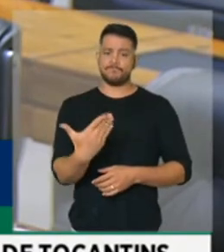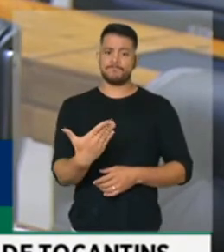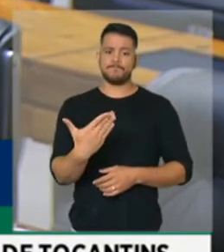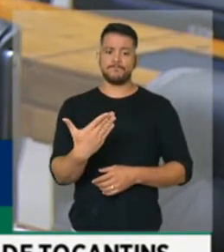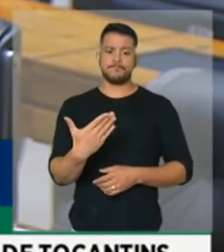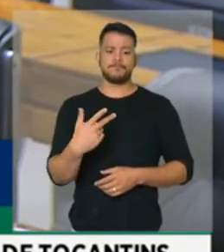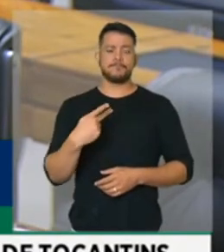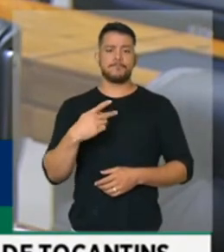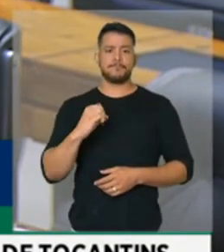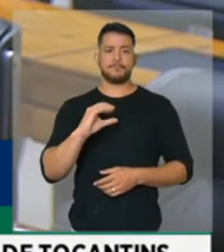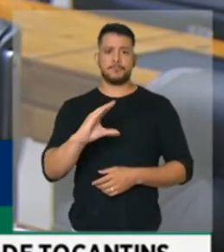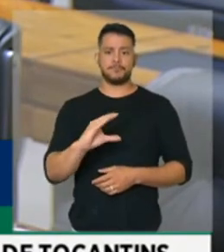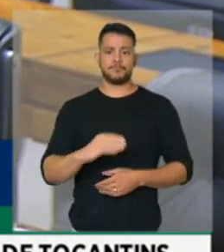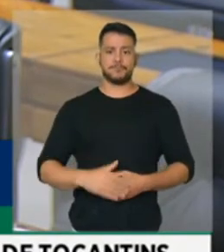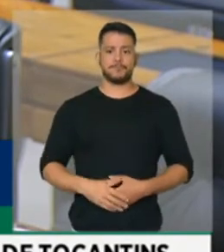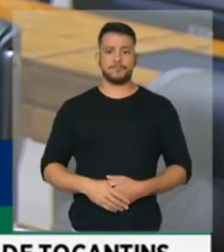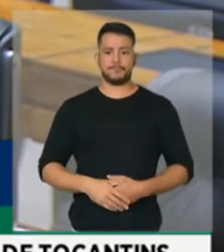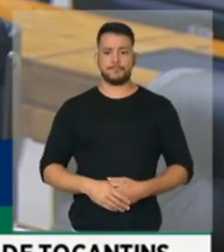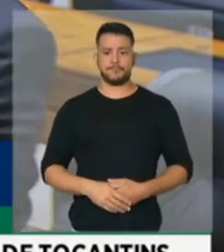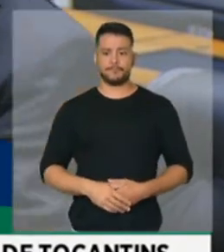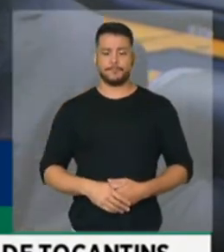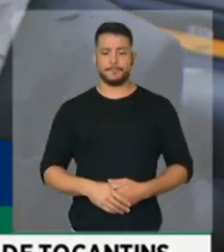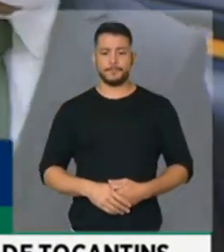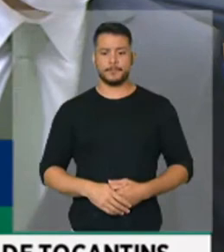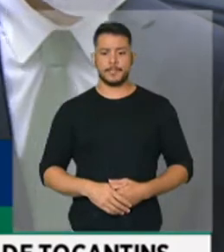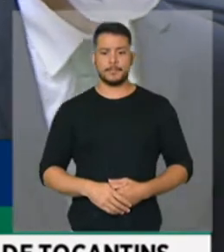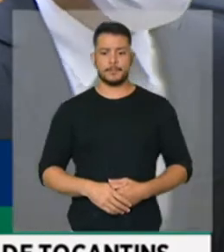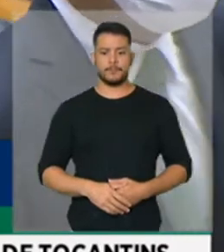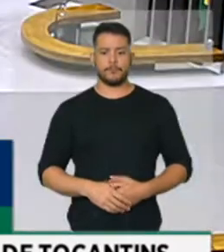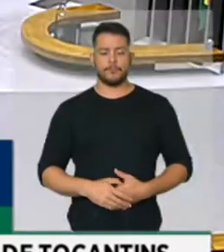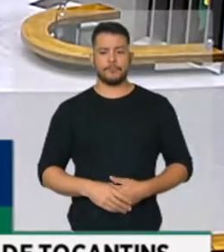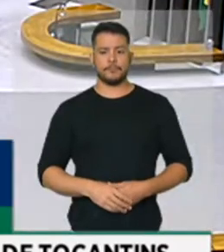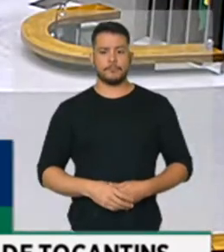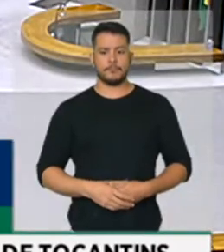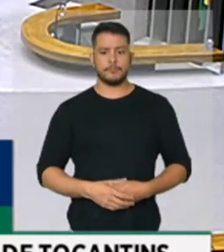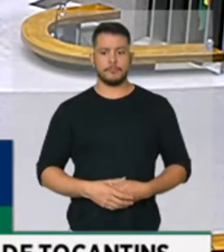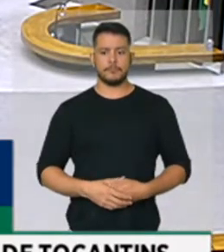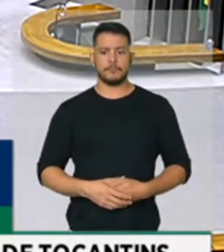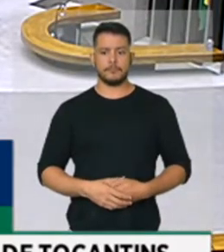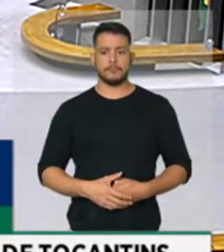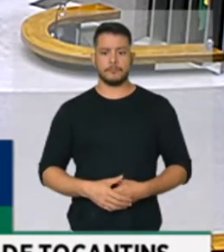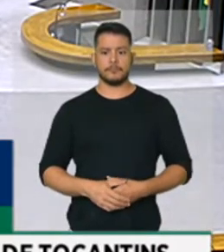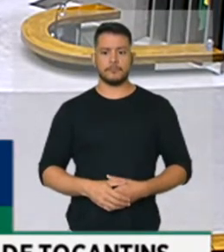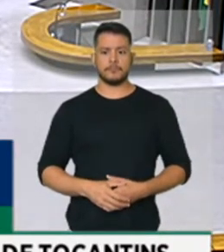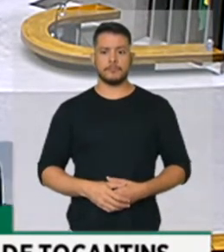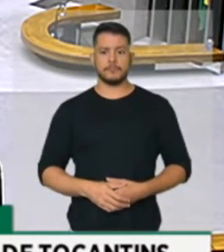proposta no primeiro turno.